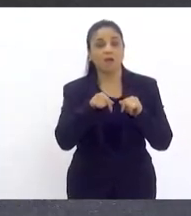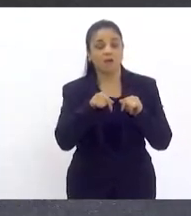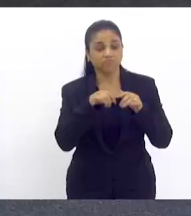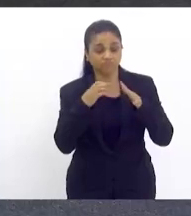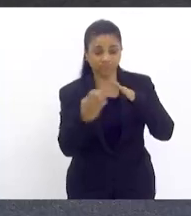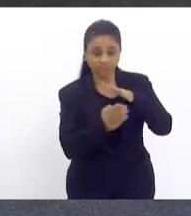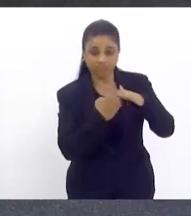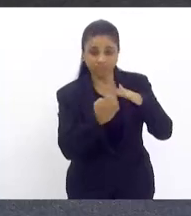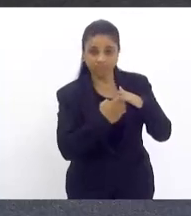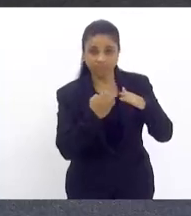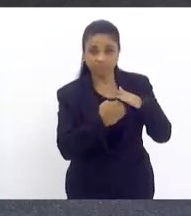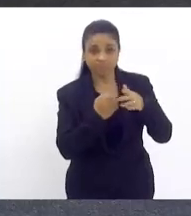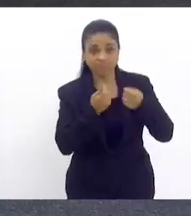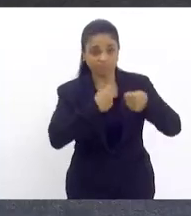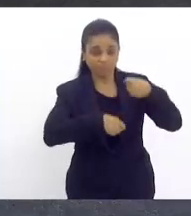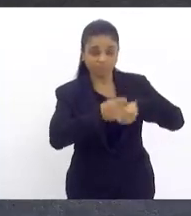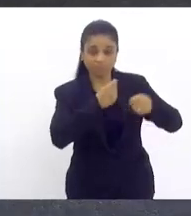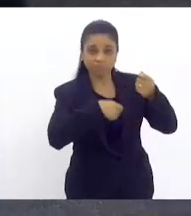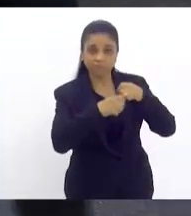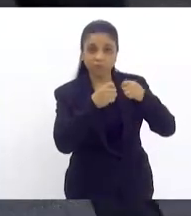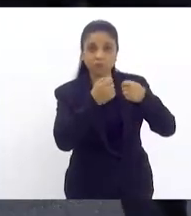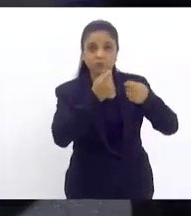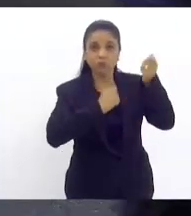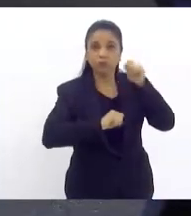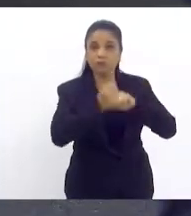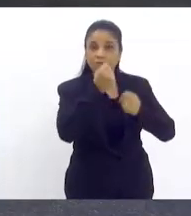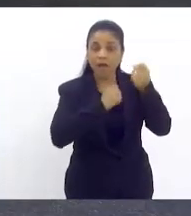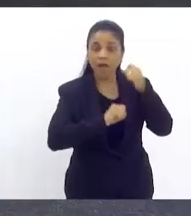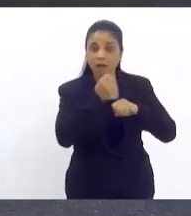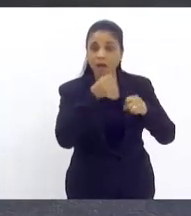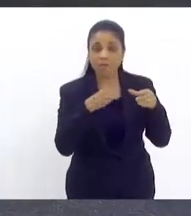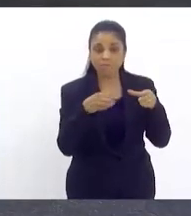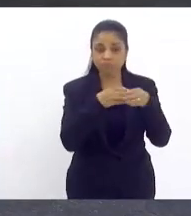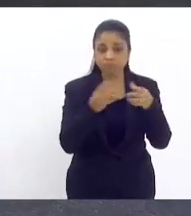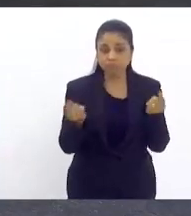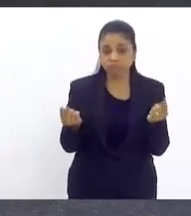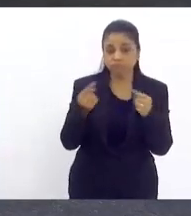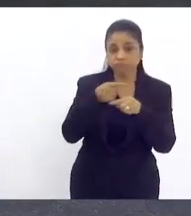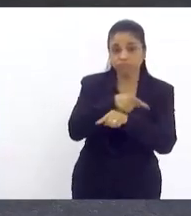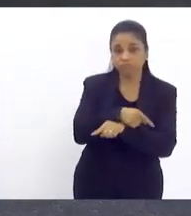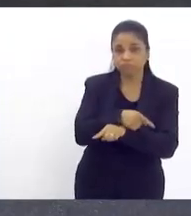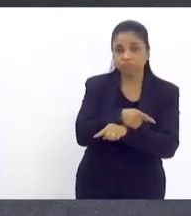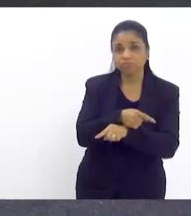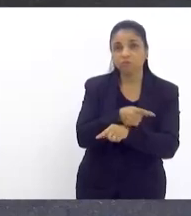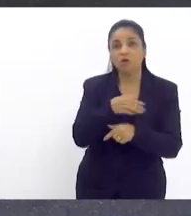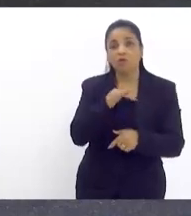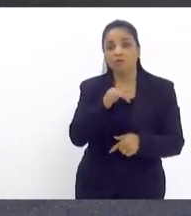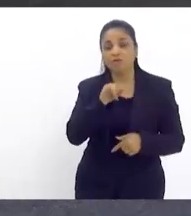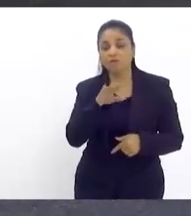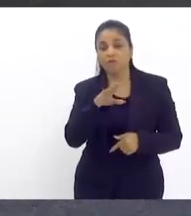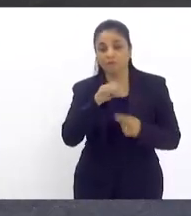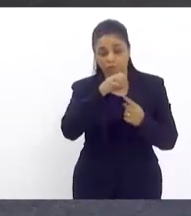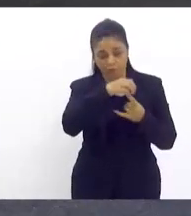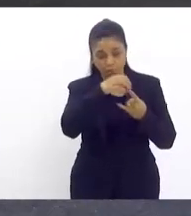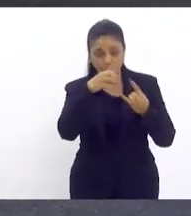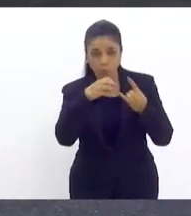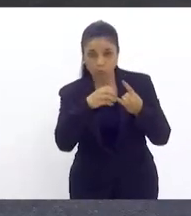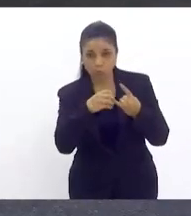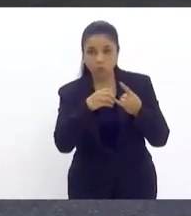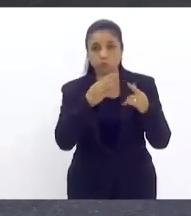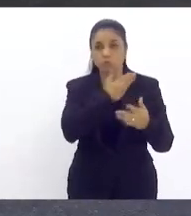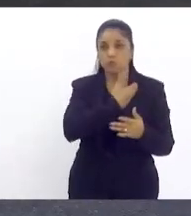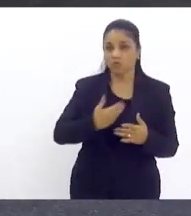industrial na medida que a gente vai ter uma interlocução com a região metropolitana com a Fiocruz com o governo federal